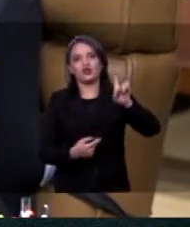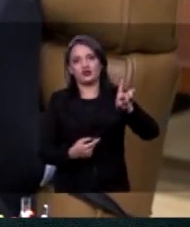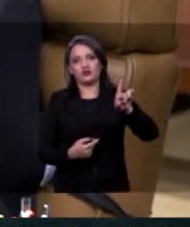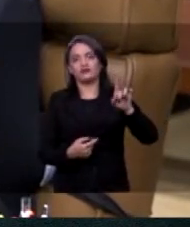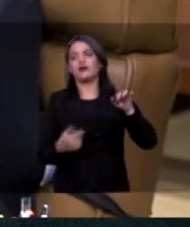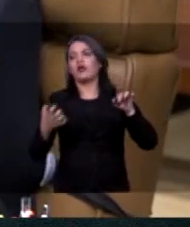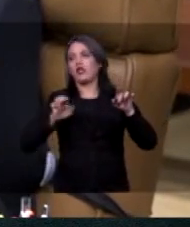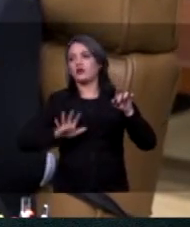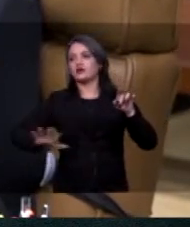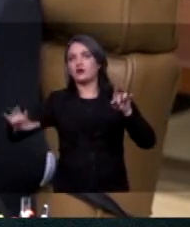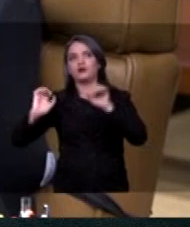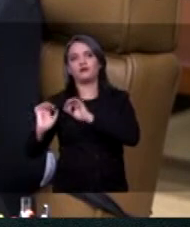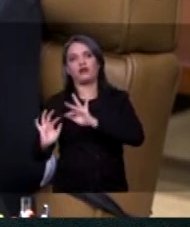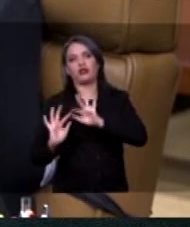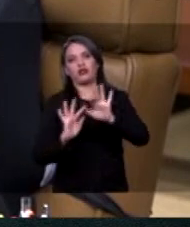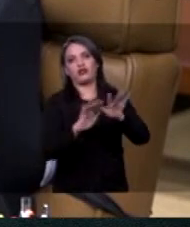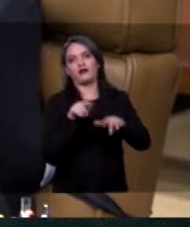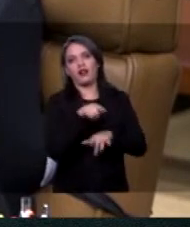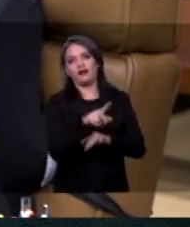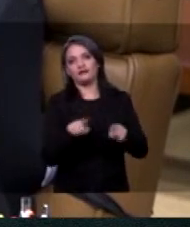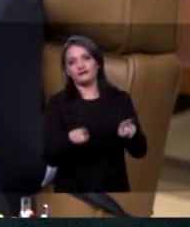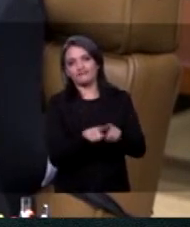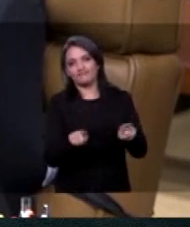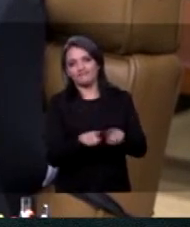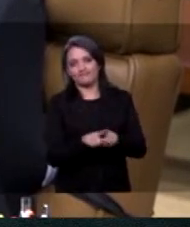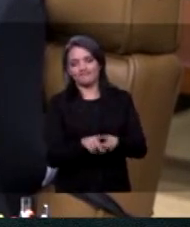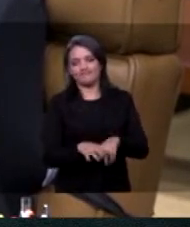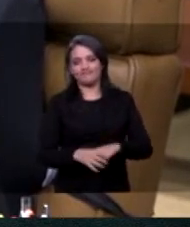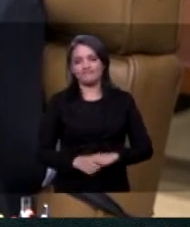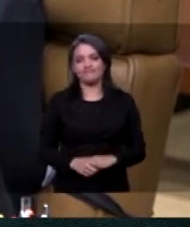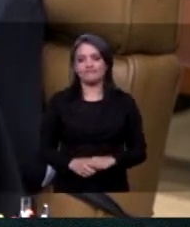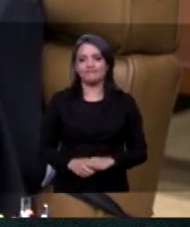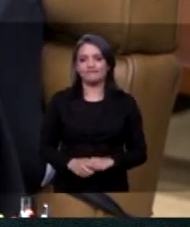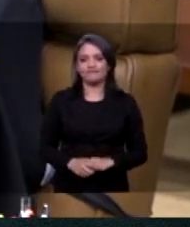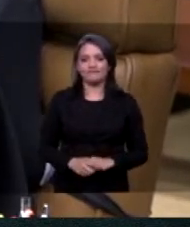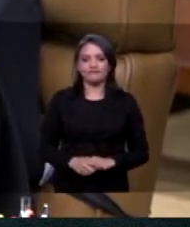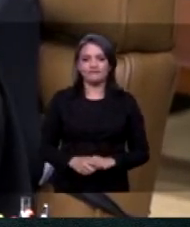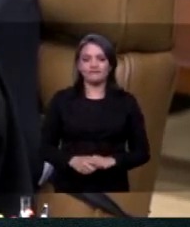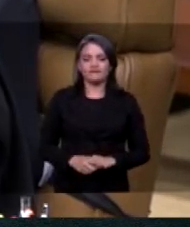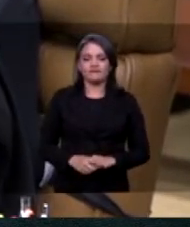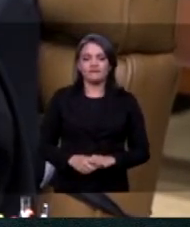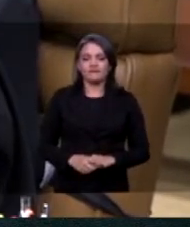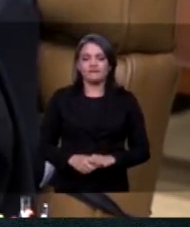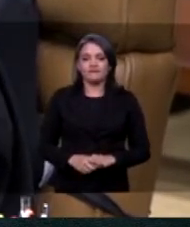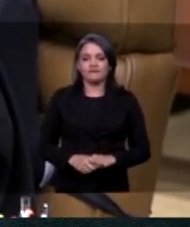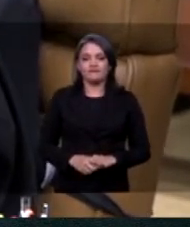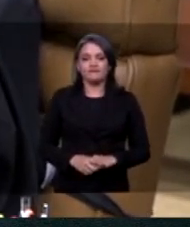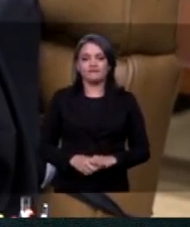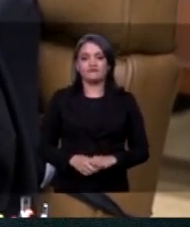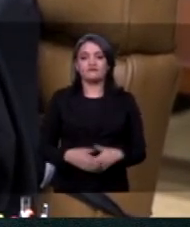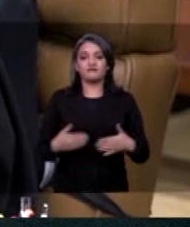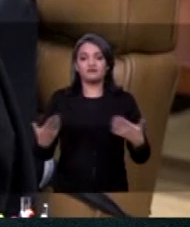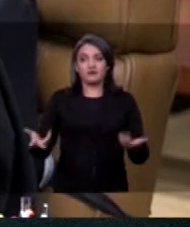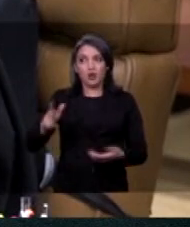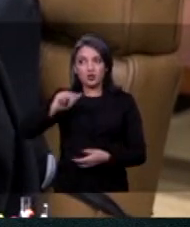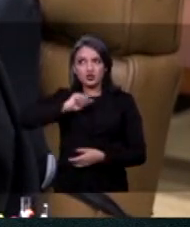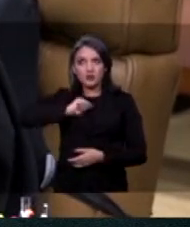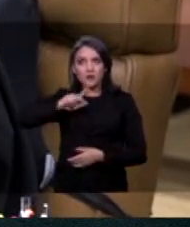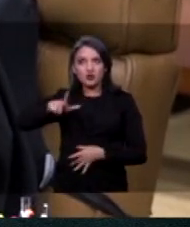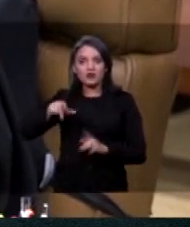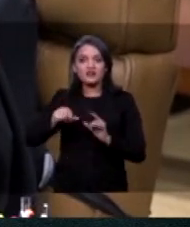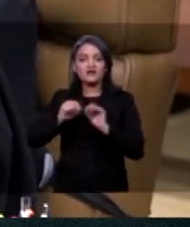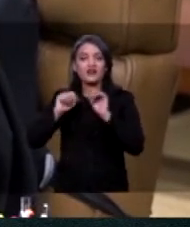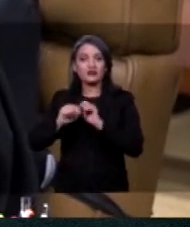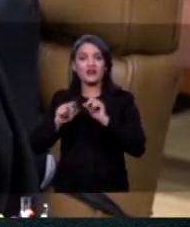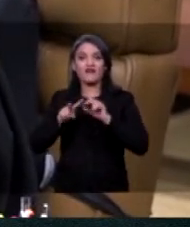agro. É por essa razão que eu quero acrescentar a toda a fundamentação oferecida pelo Sérgio Souza, aquilo que